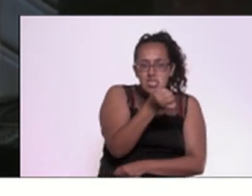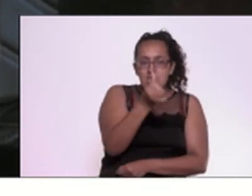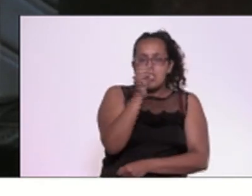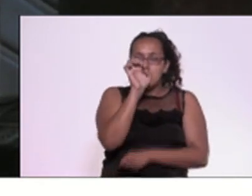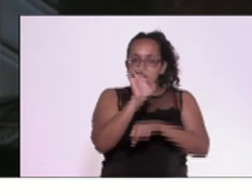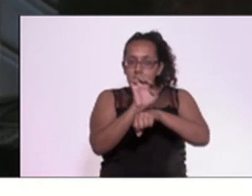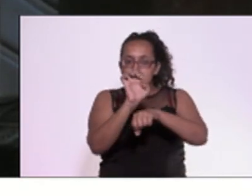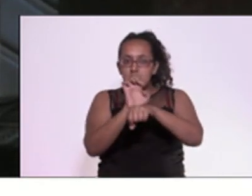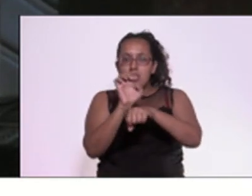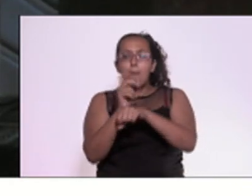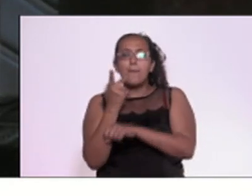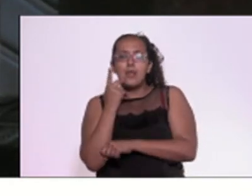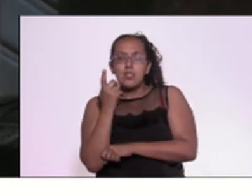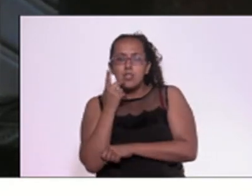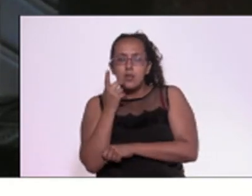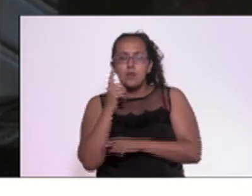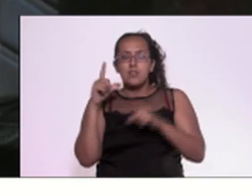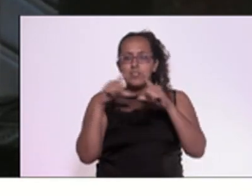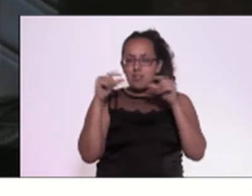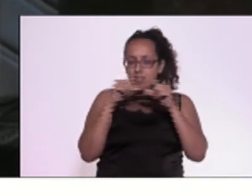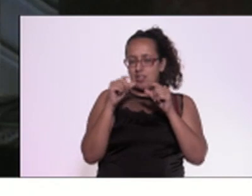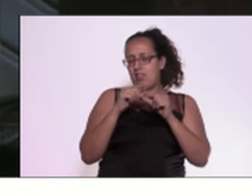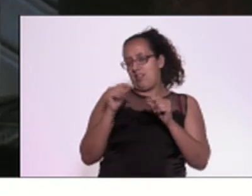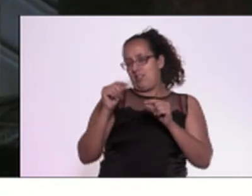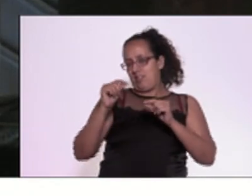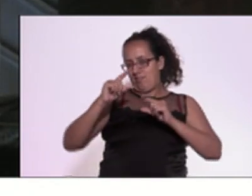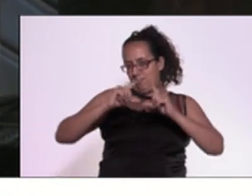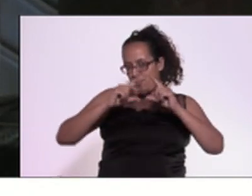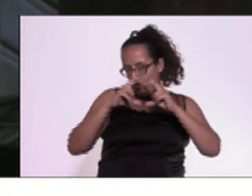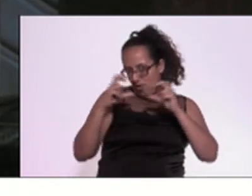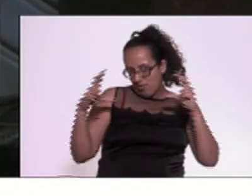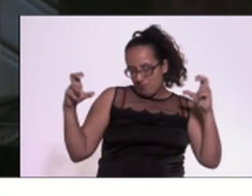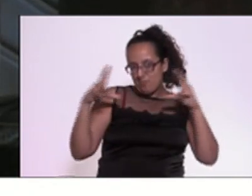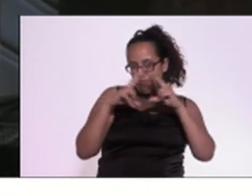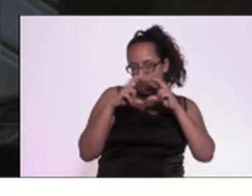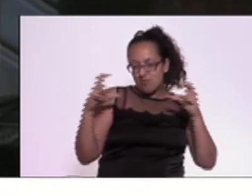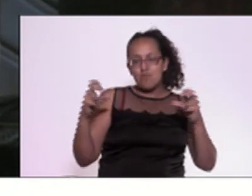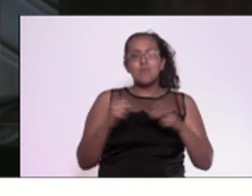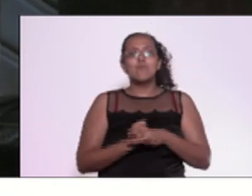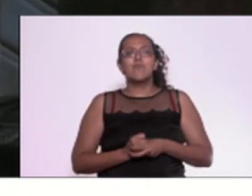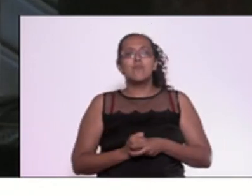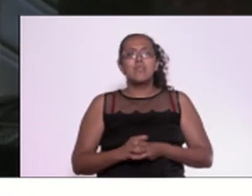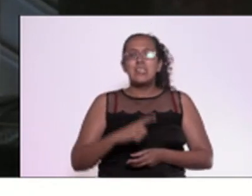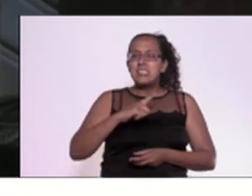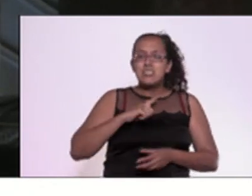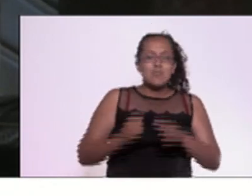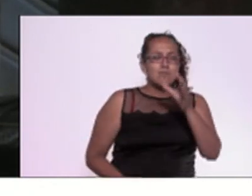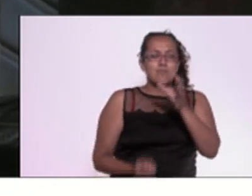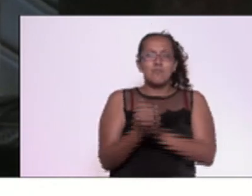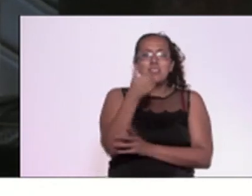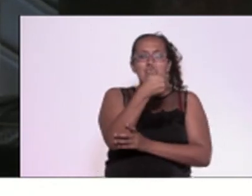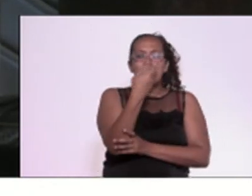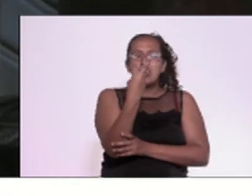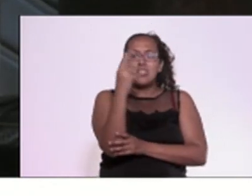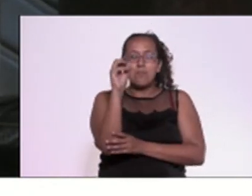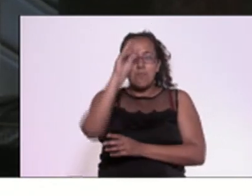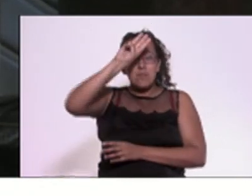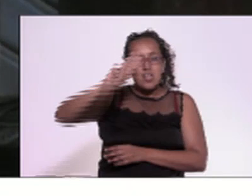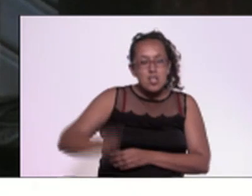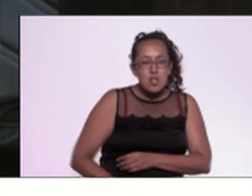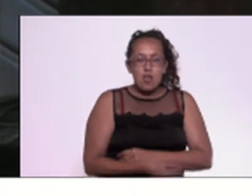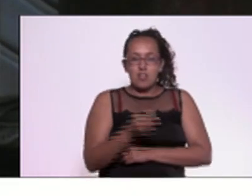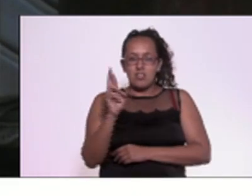Provoca mudança na cartografia mesmo. As pessoas começaram a cuidar das suas fachadas, das